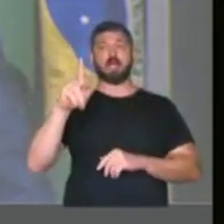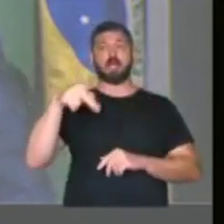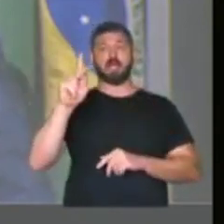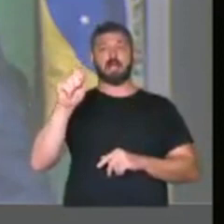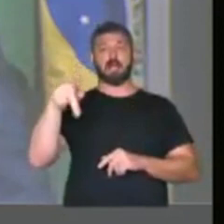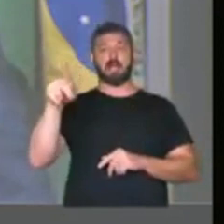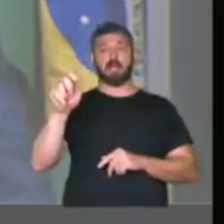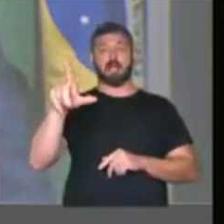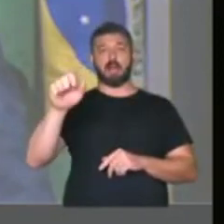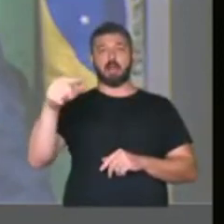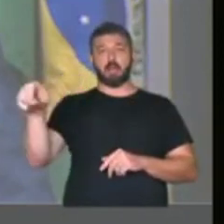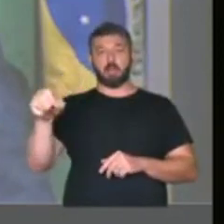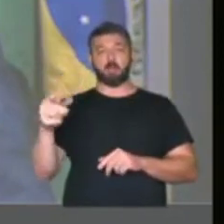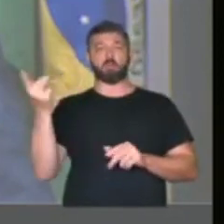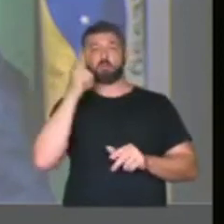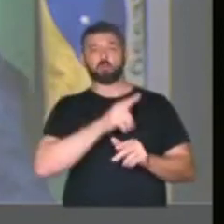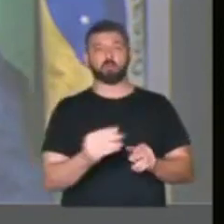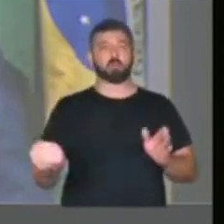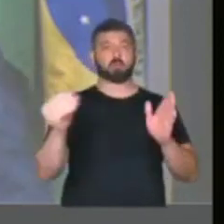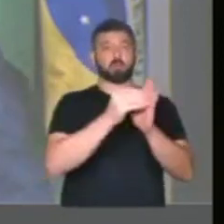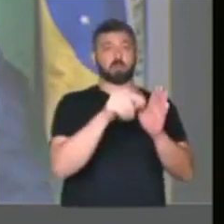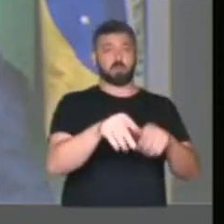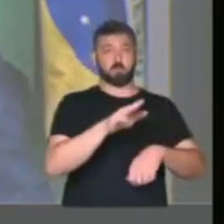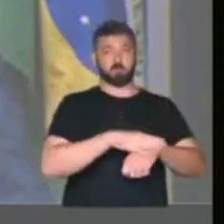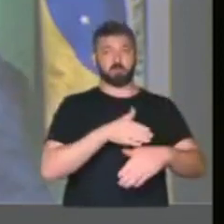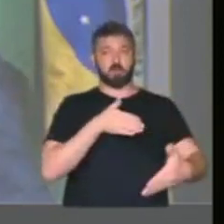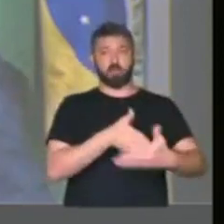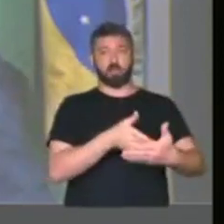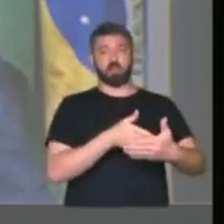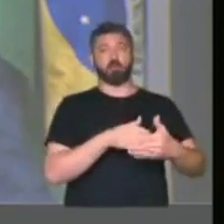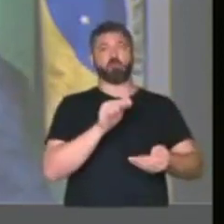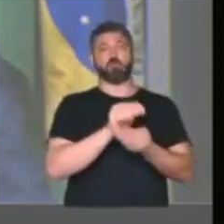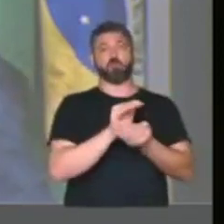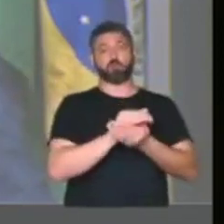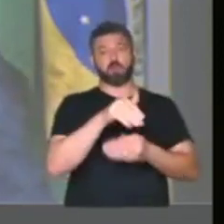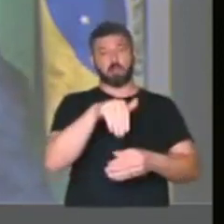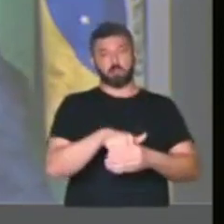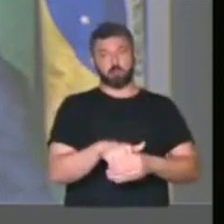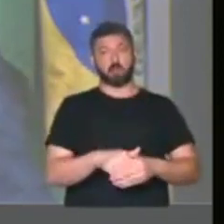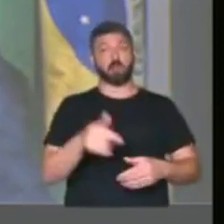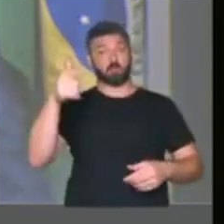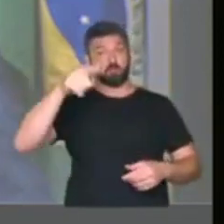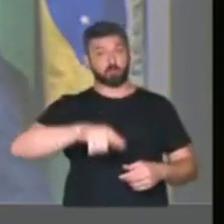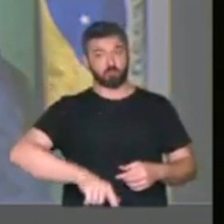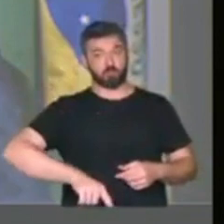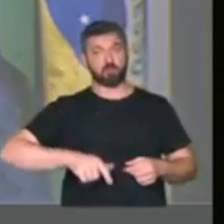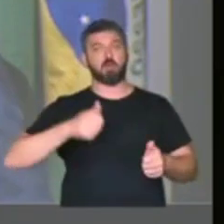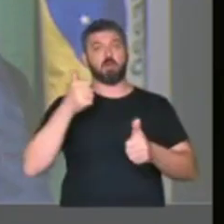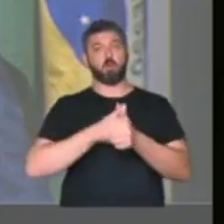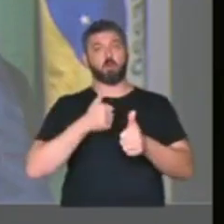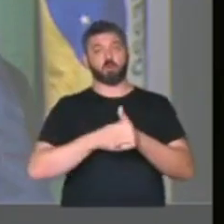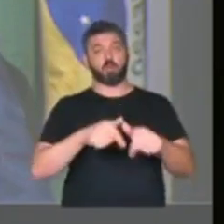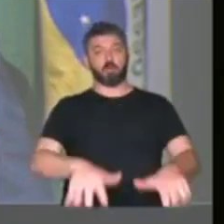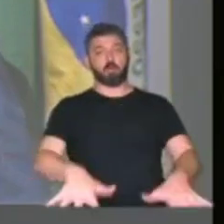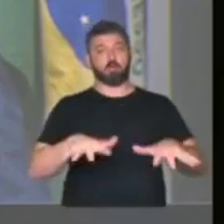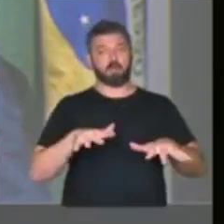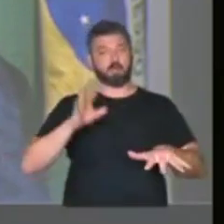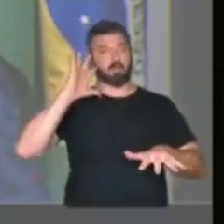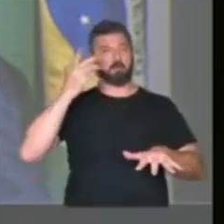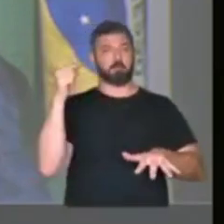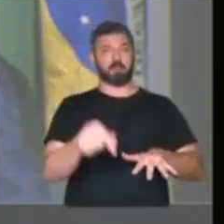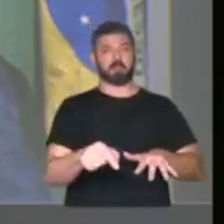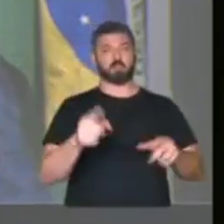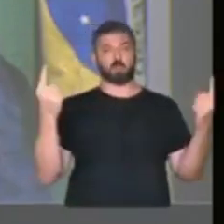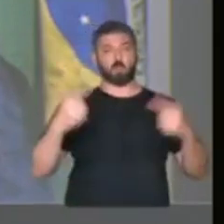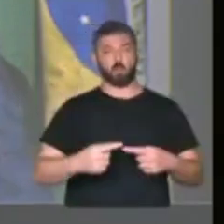leão e conseguimos naquele momento barrar o aumento do fundo eleitoral e mais uma vez vamos lutar em plenário para que essa decisão seja